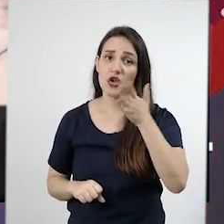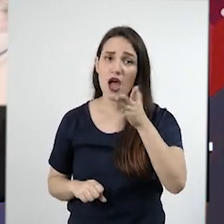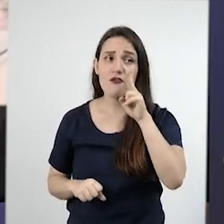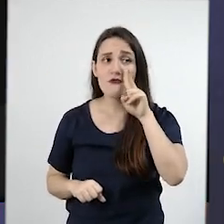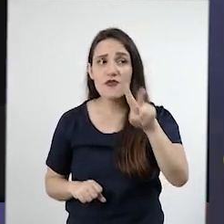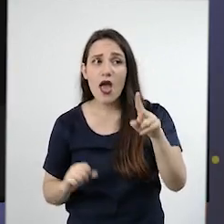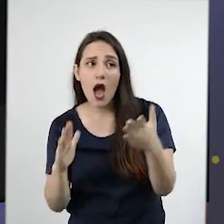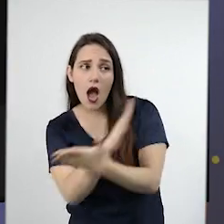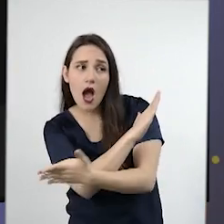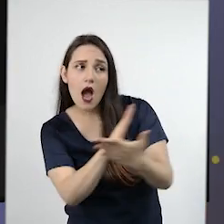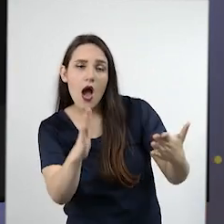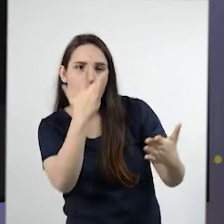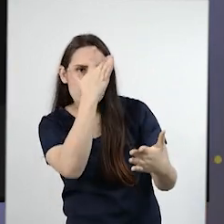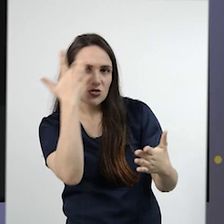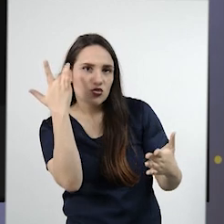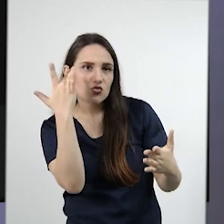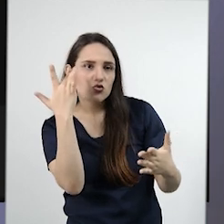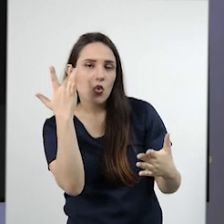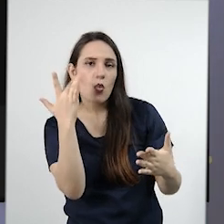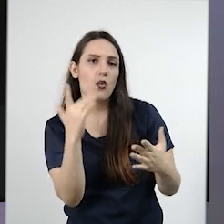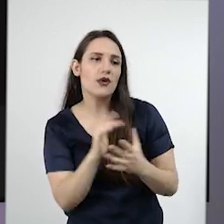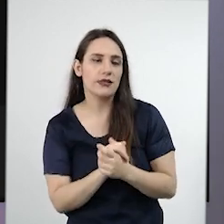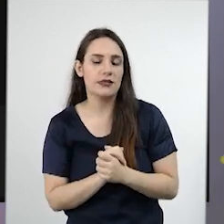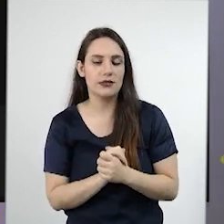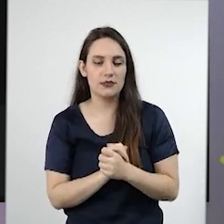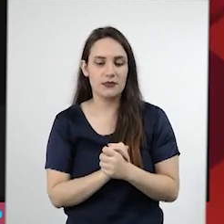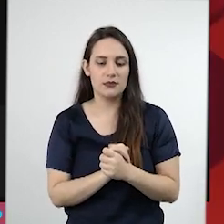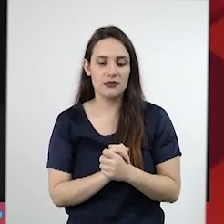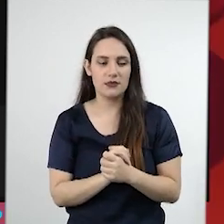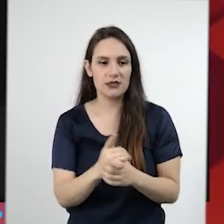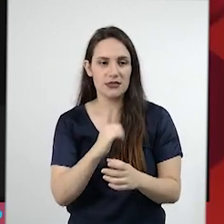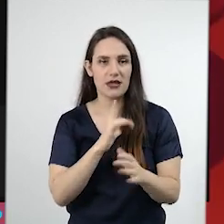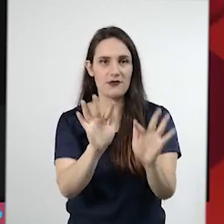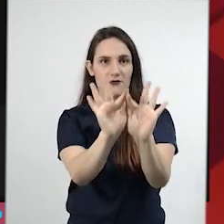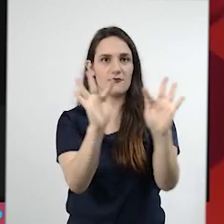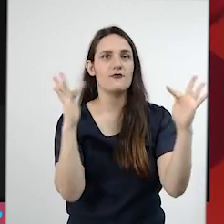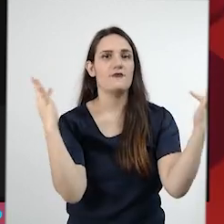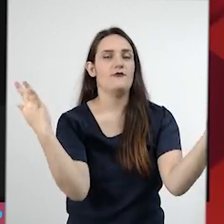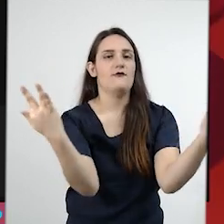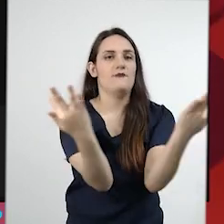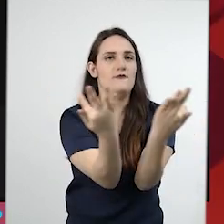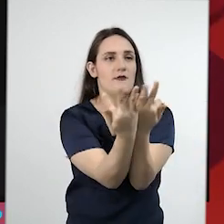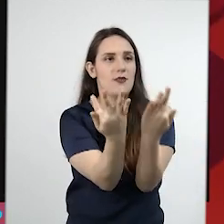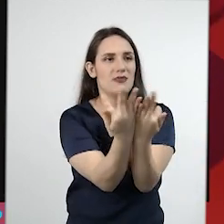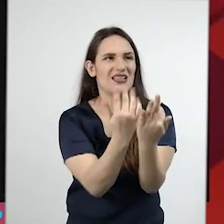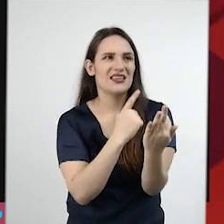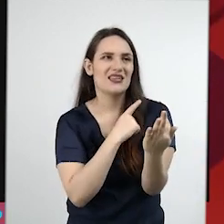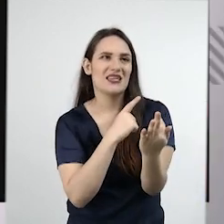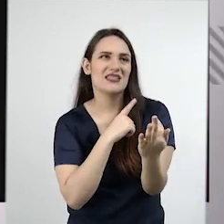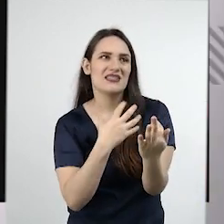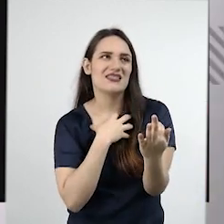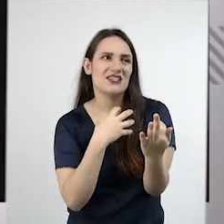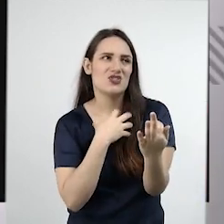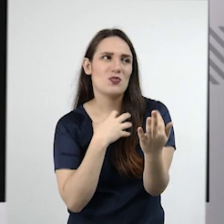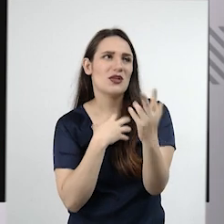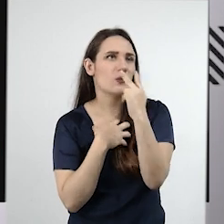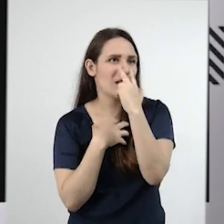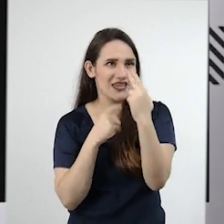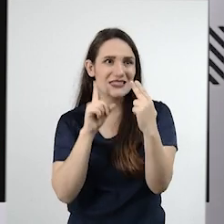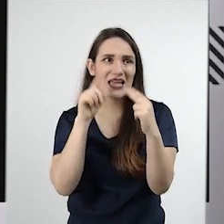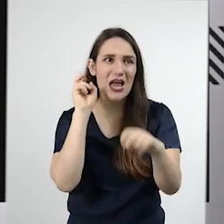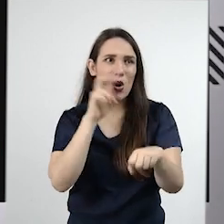com famílias com alguns sintomas e que daí o namorado não quer ver a namorada para poder não passar tudo isso, para de